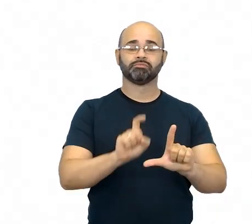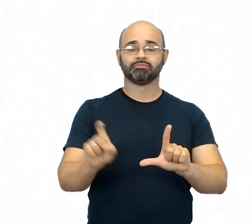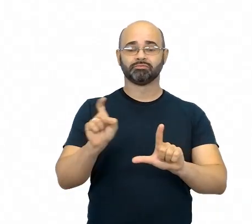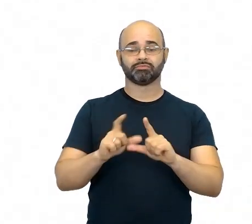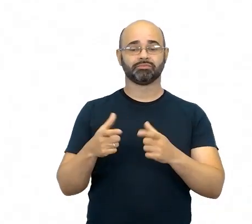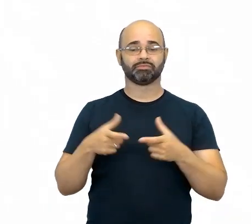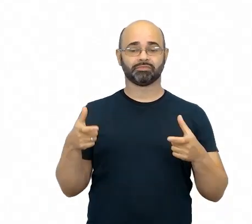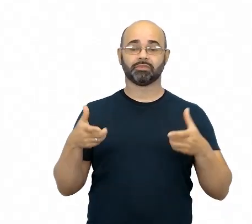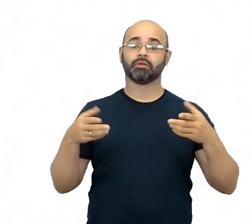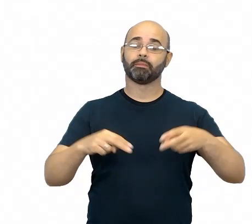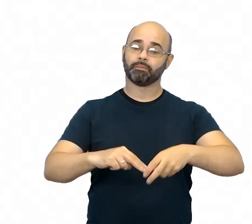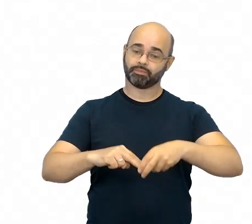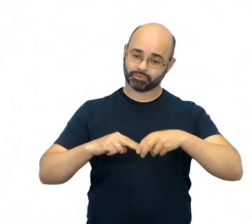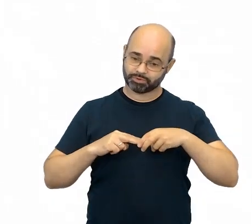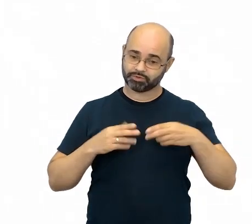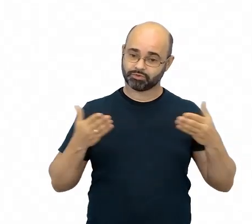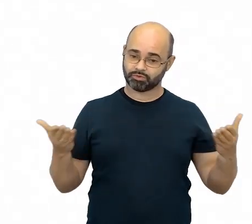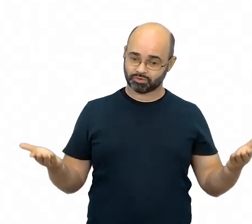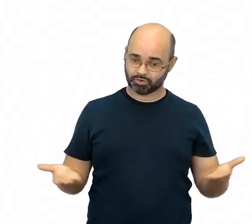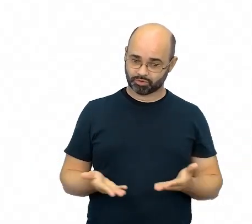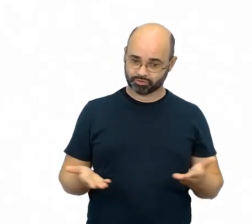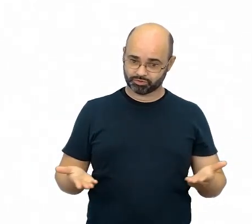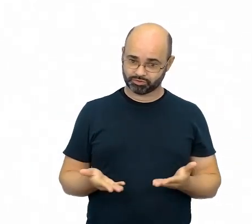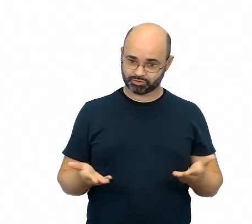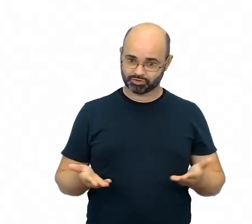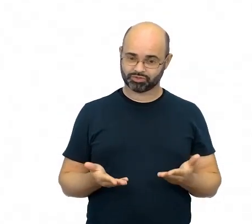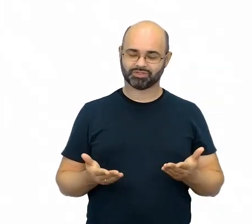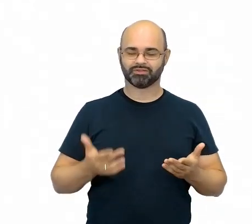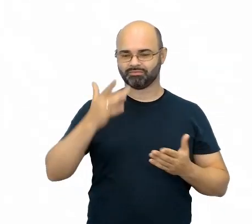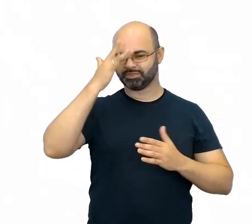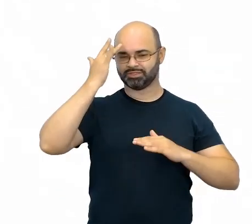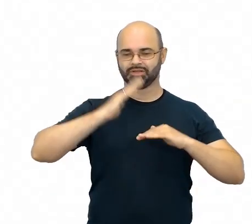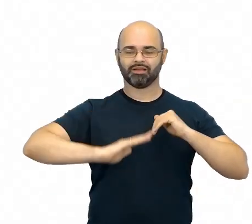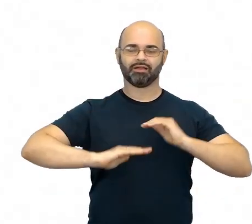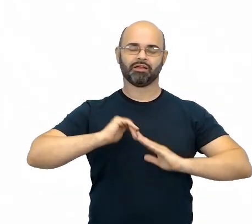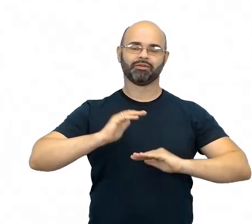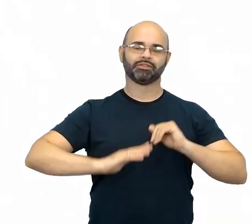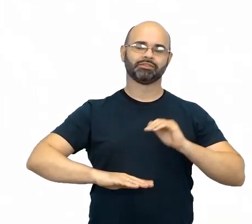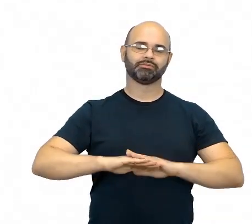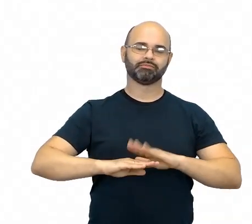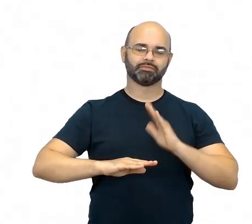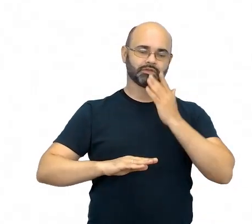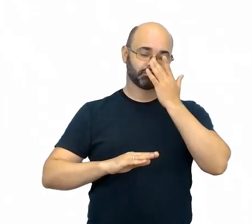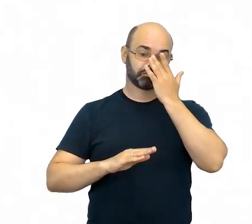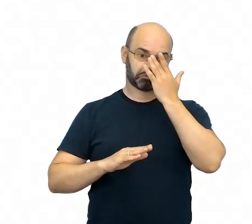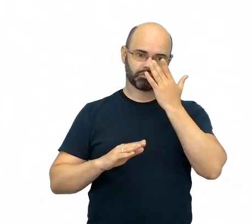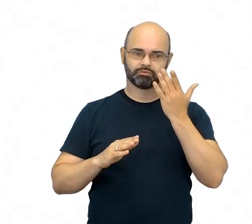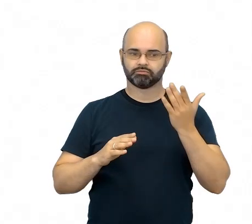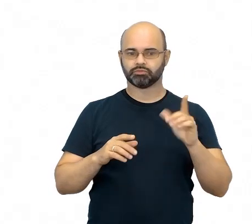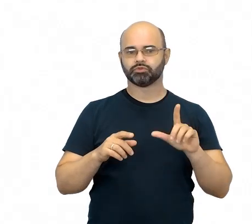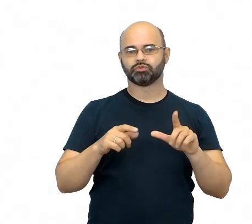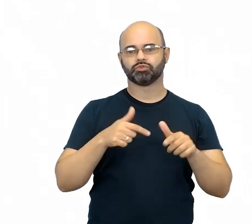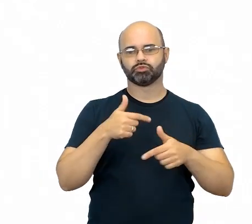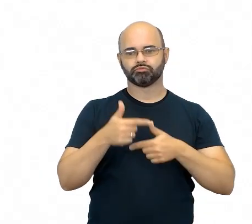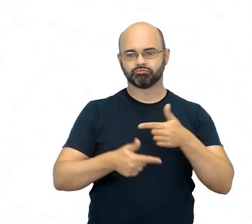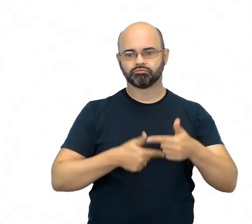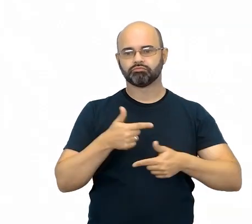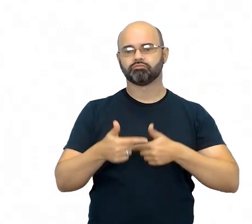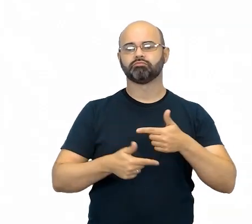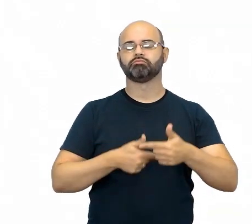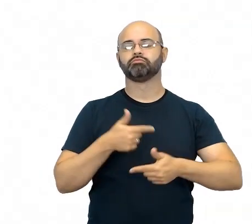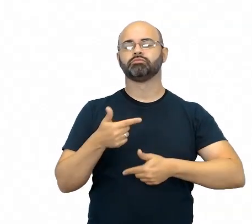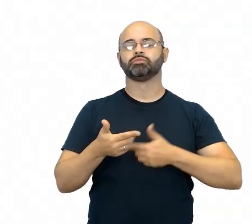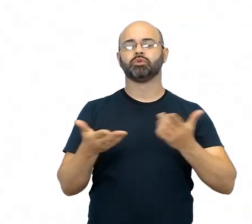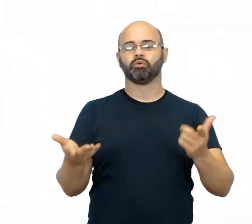interessante, mais próximo das práticas sociais reais de leitura de jornal, que o trabalho com jornais digitais